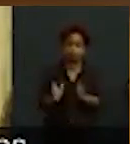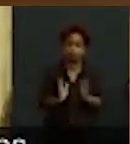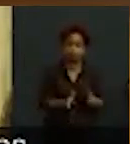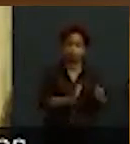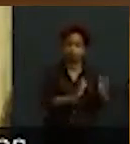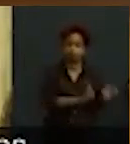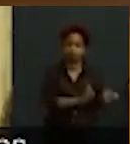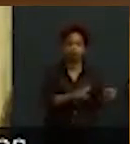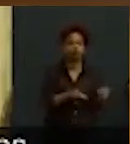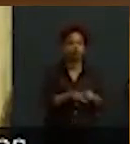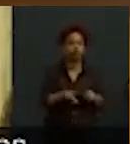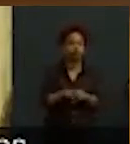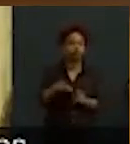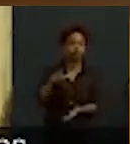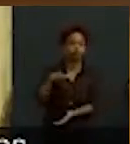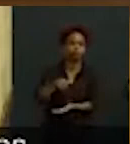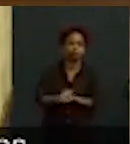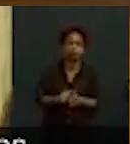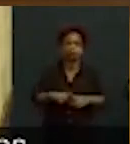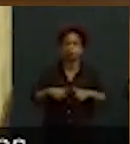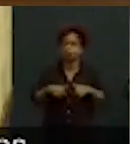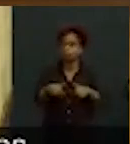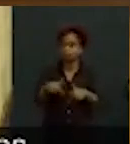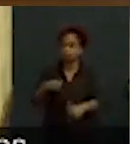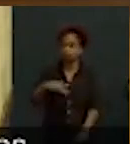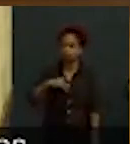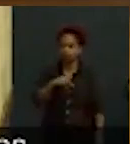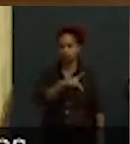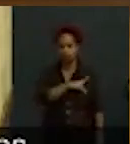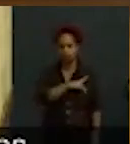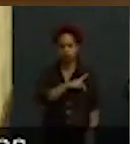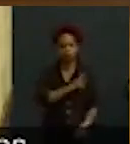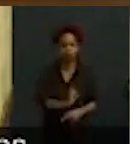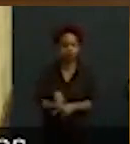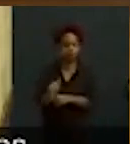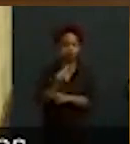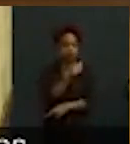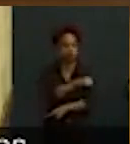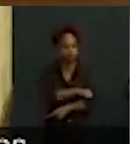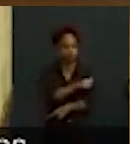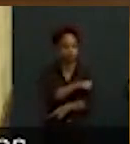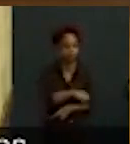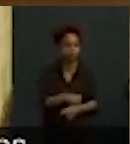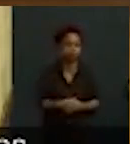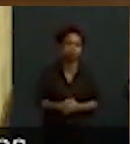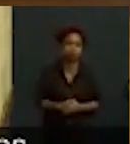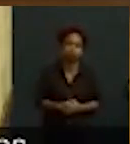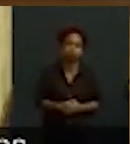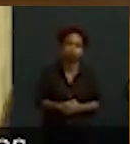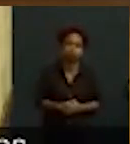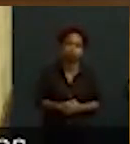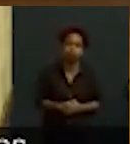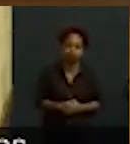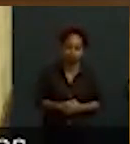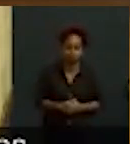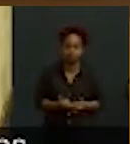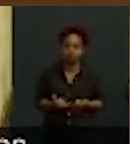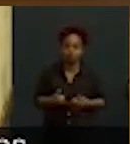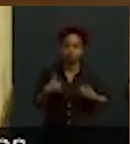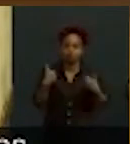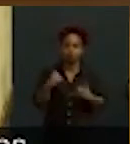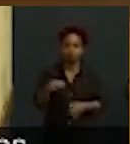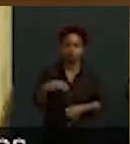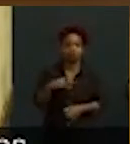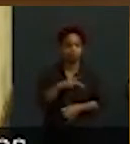e efetividade das ações do Ministério Público do Estado do Rio de Janeiro. É com muita honra que o